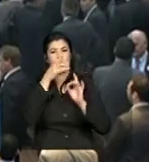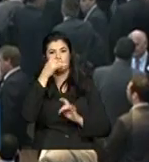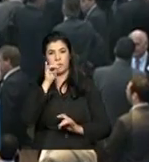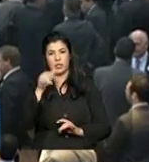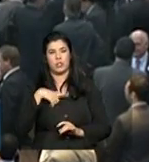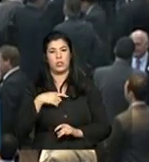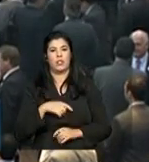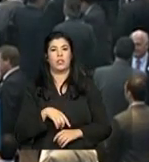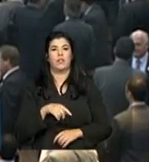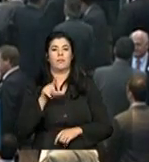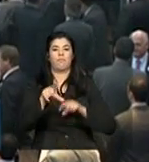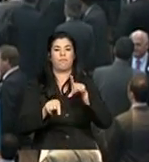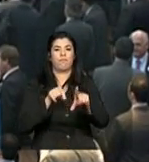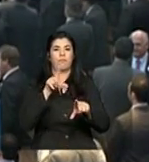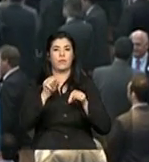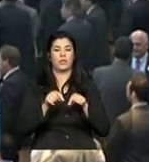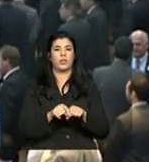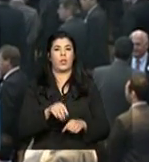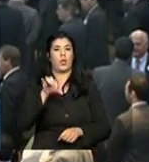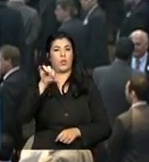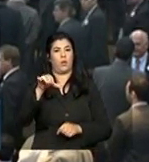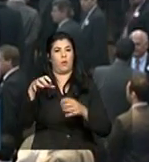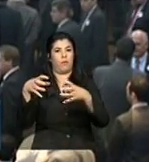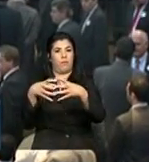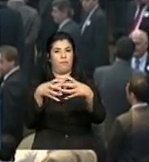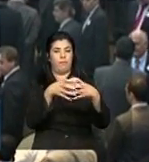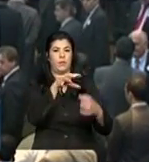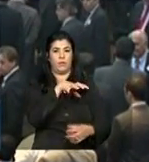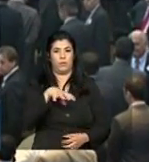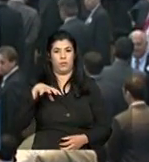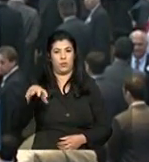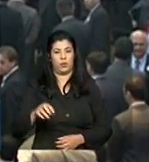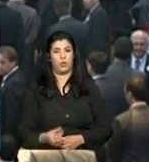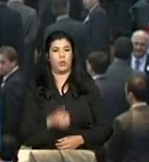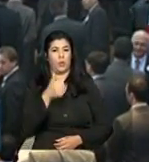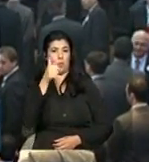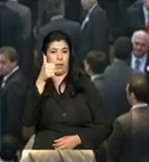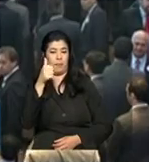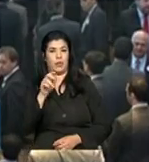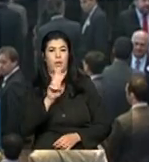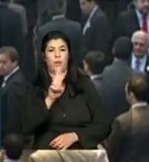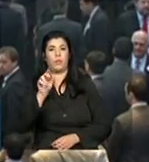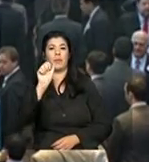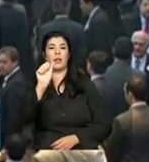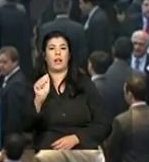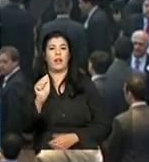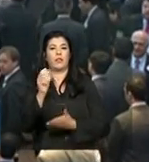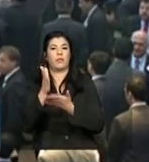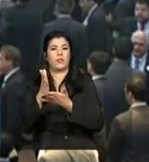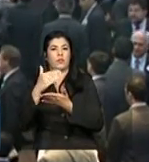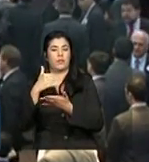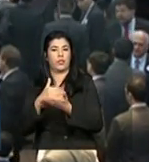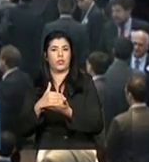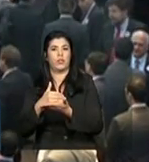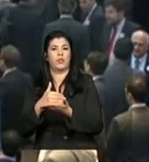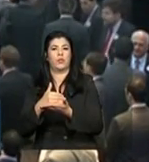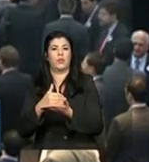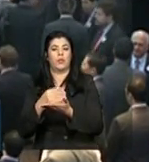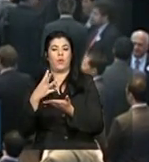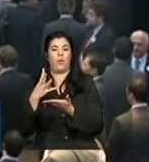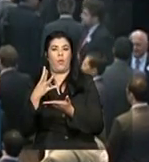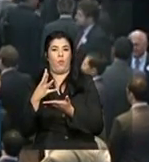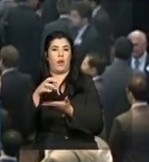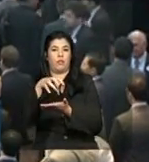São leiloados 9 lotes, sendo que um deles, o lote A, foi subdividido, está subdividido em outros